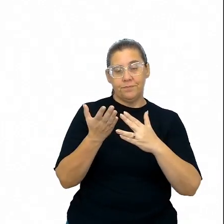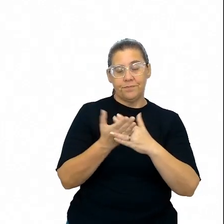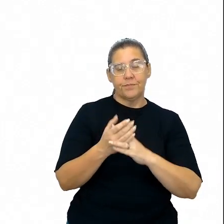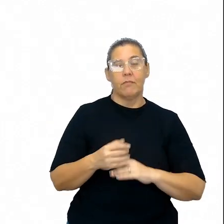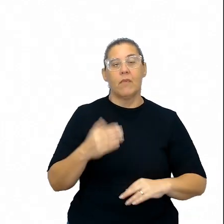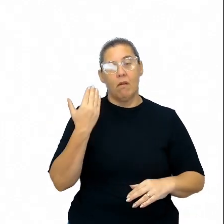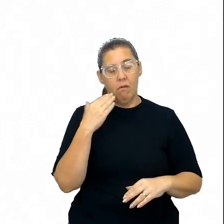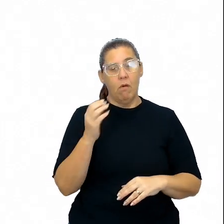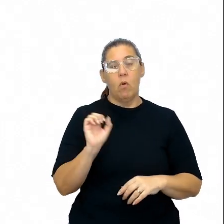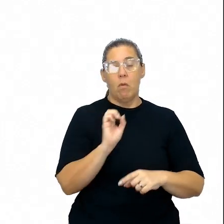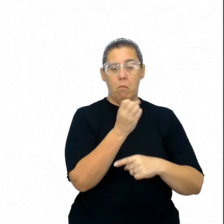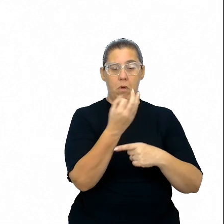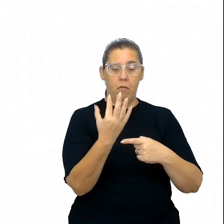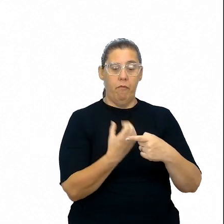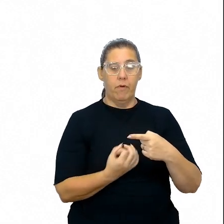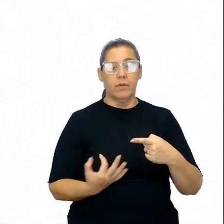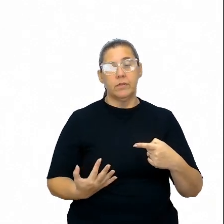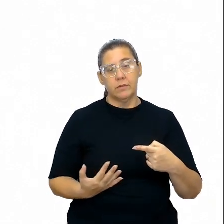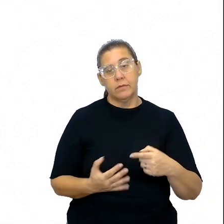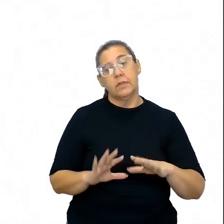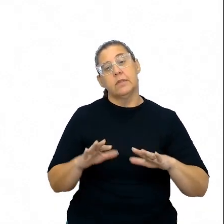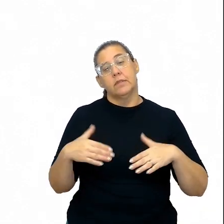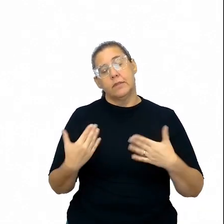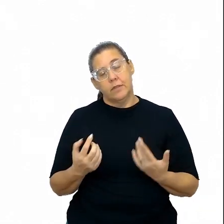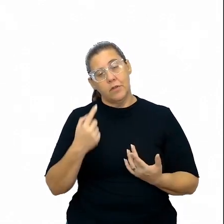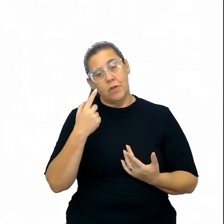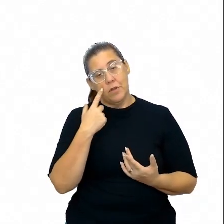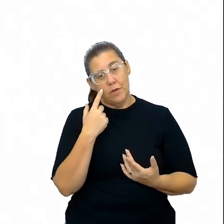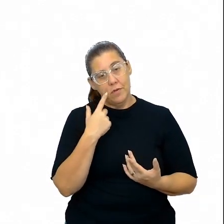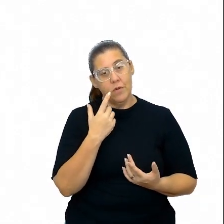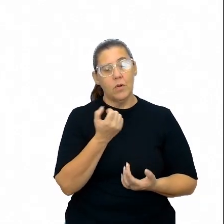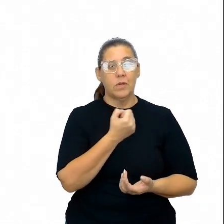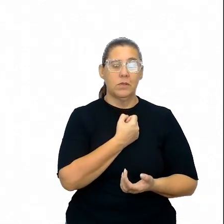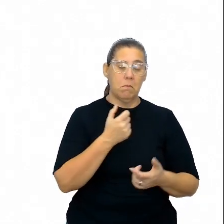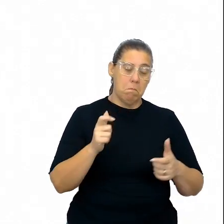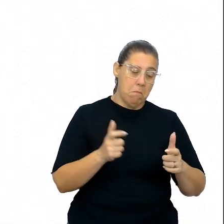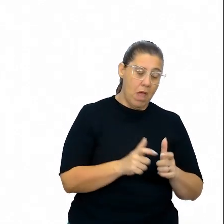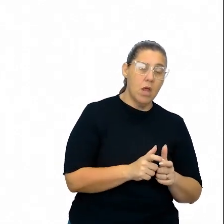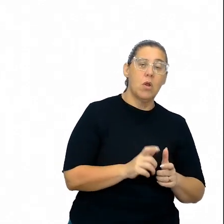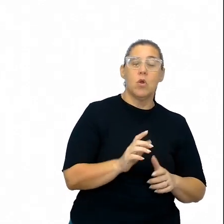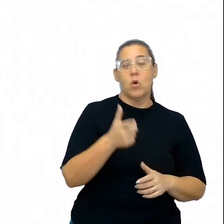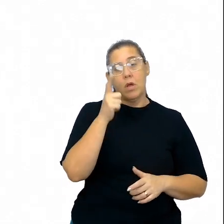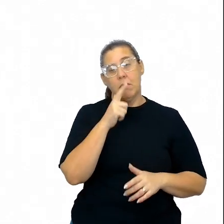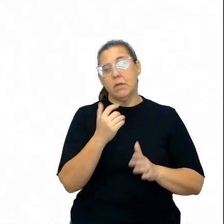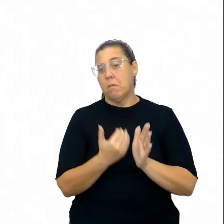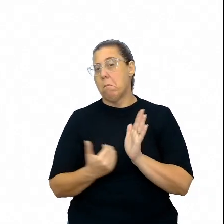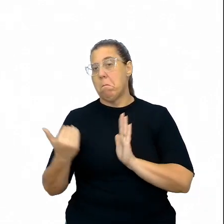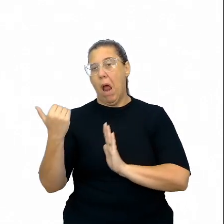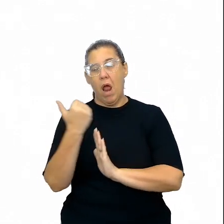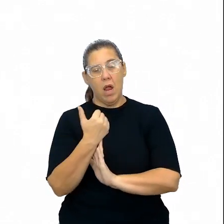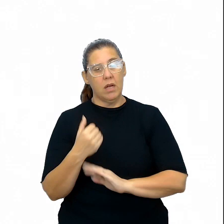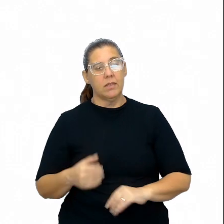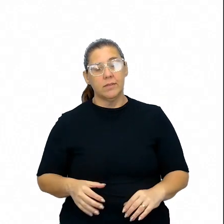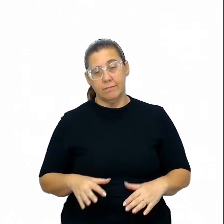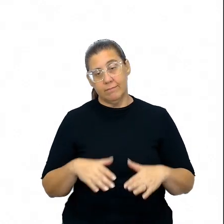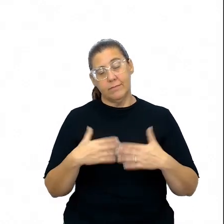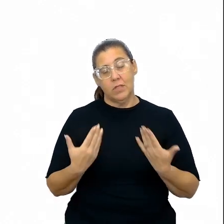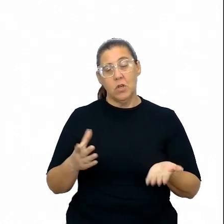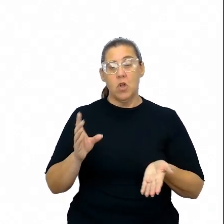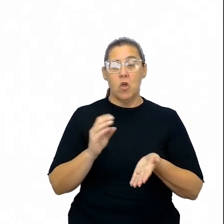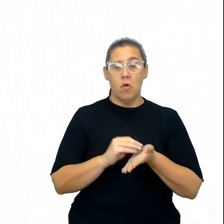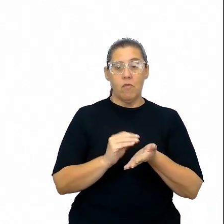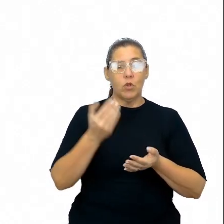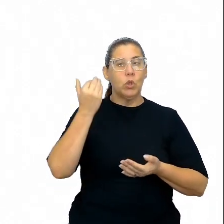fração. Tudo bem? Então, talvez essa dificuldade, ele vê a parte menor, mas não vê a parte maior. Ele não consegue localizar. Talvez seja uma falta